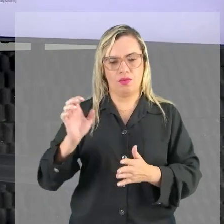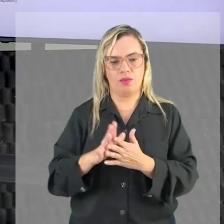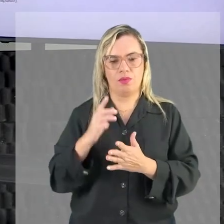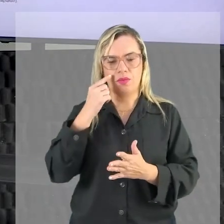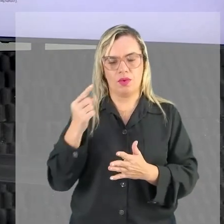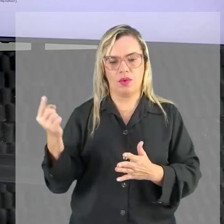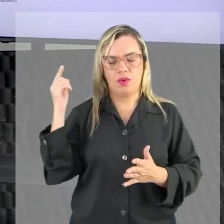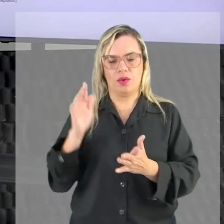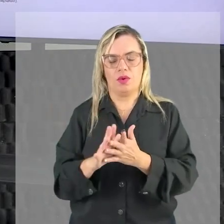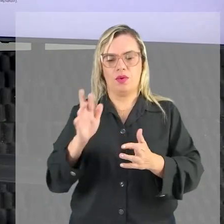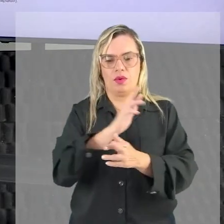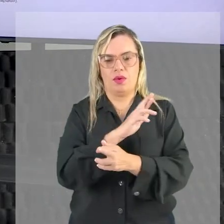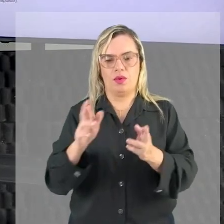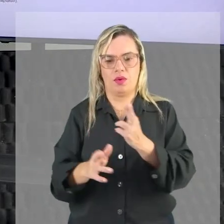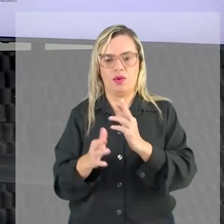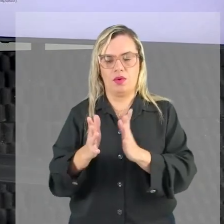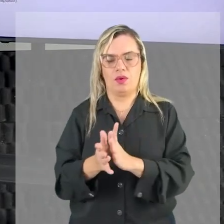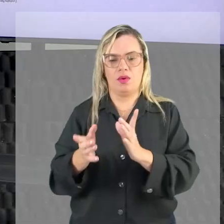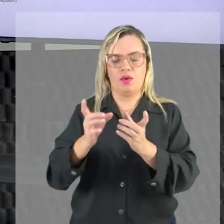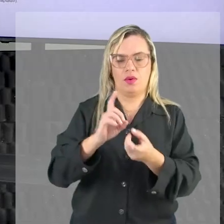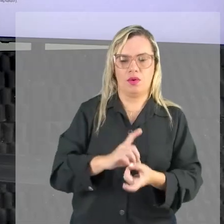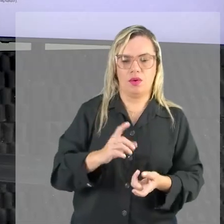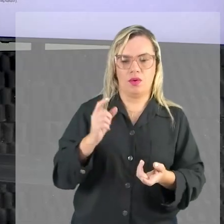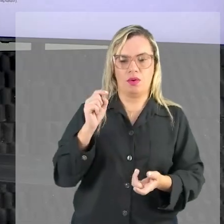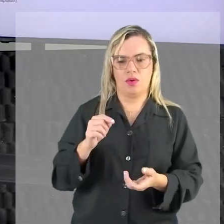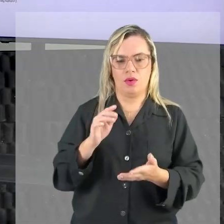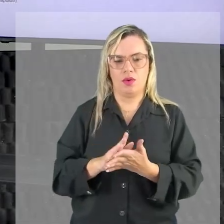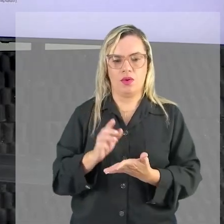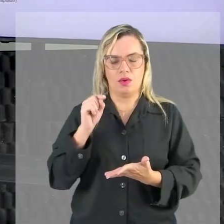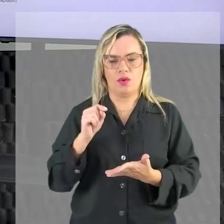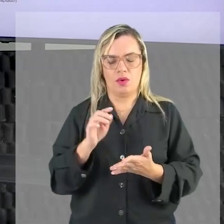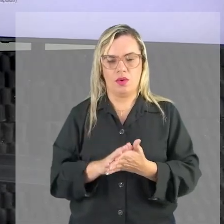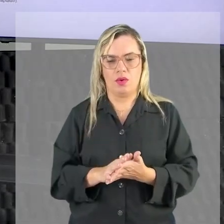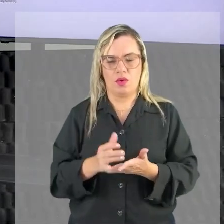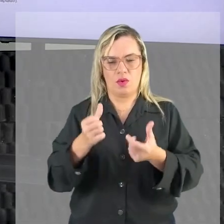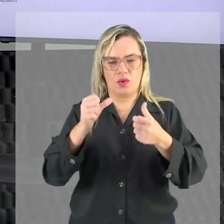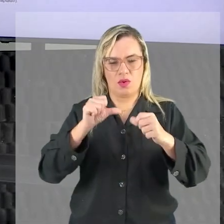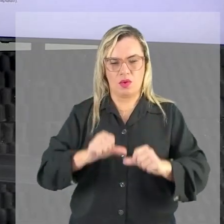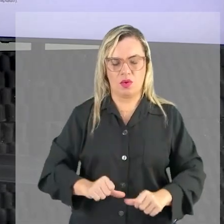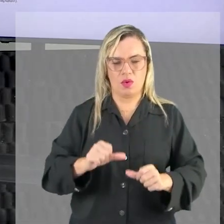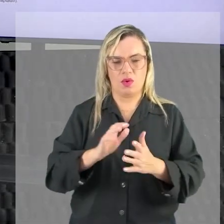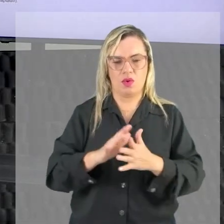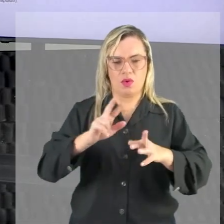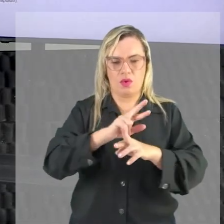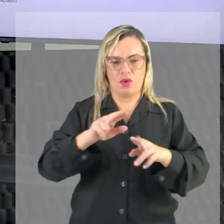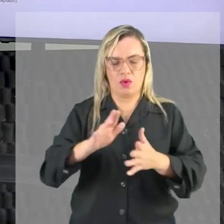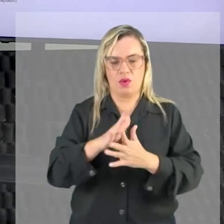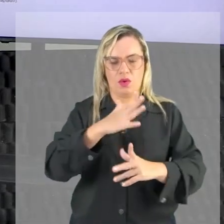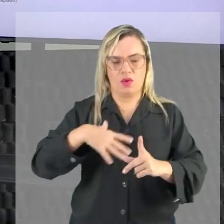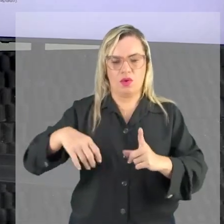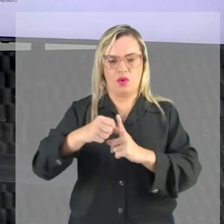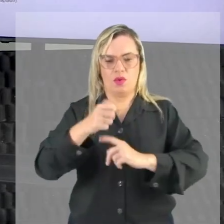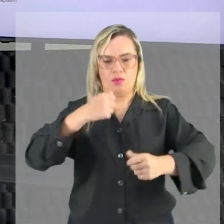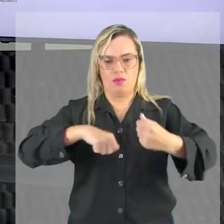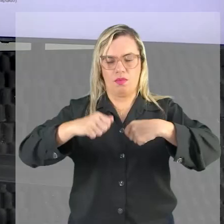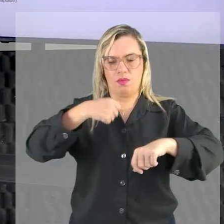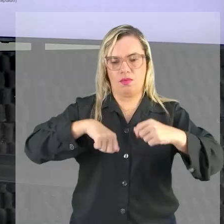Aqui há uma relação inversa e perversa entre variáveis socioeconômicas de acesso às práticas